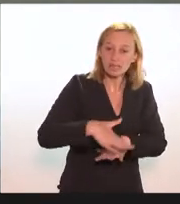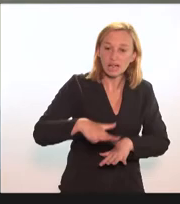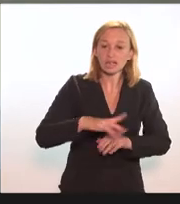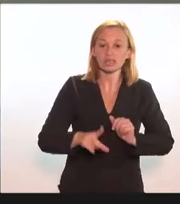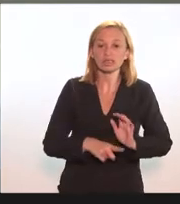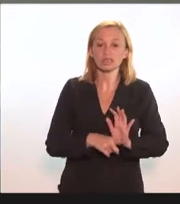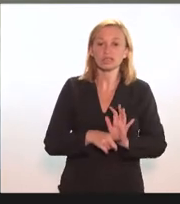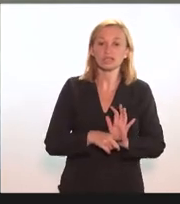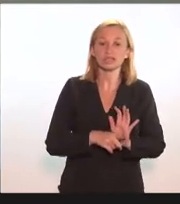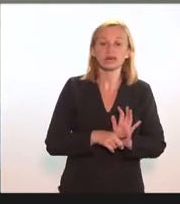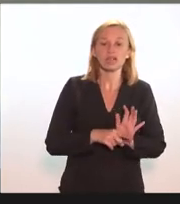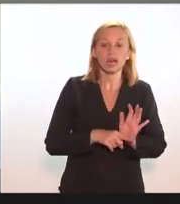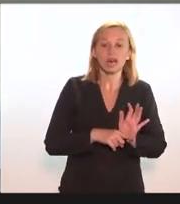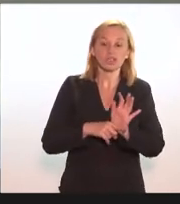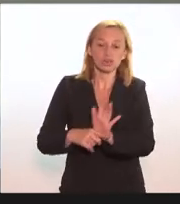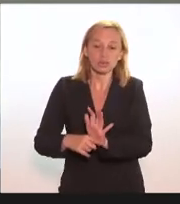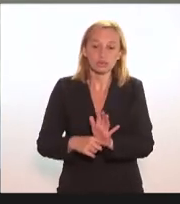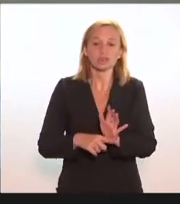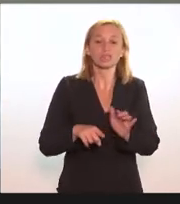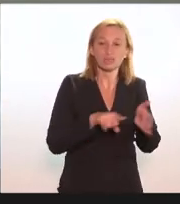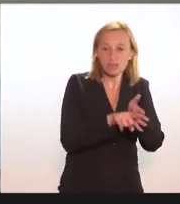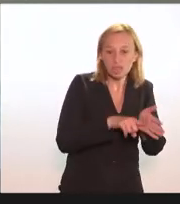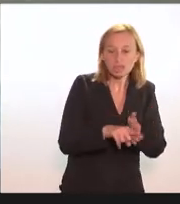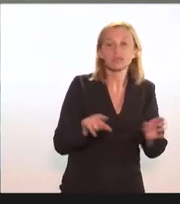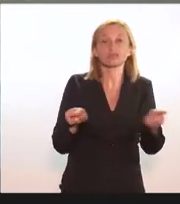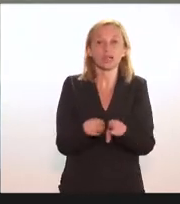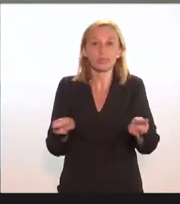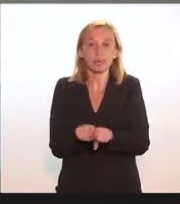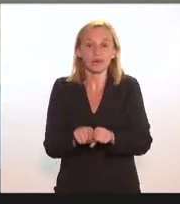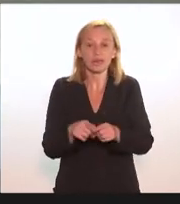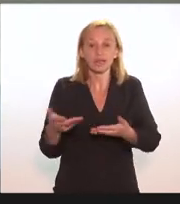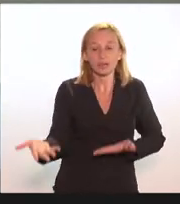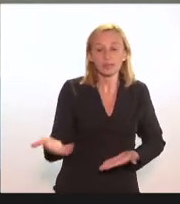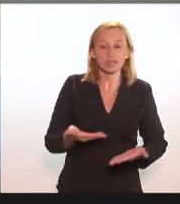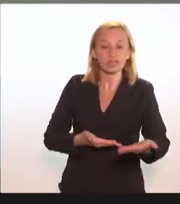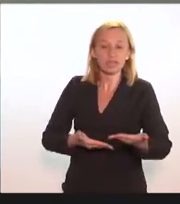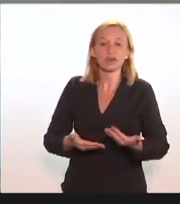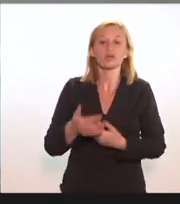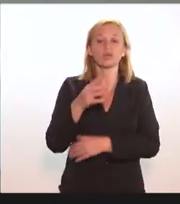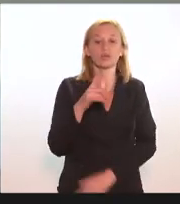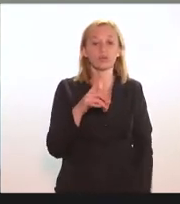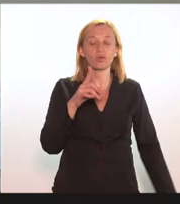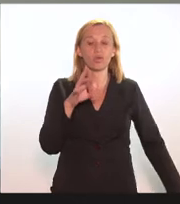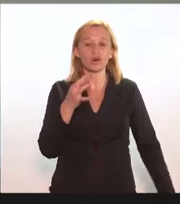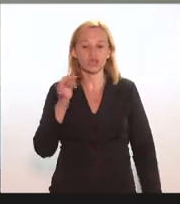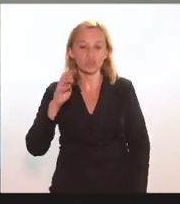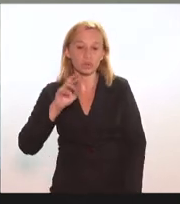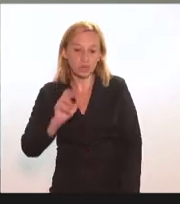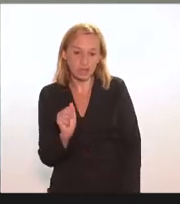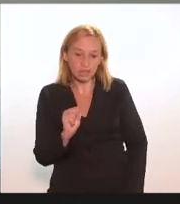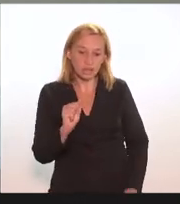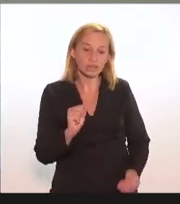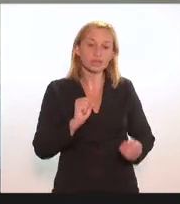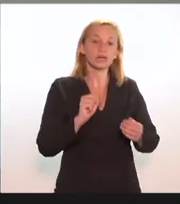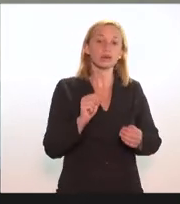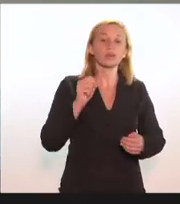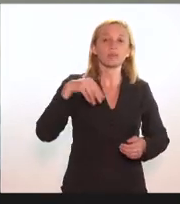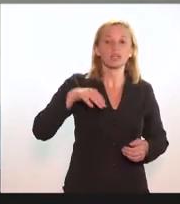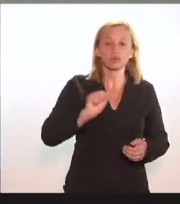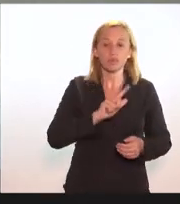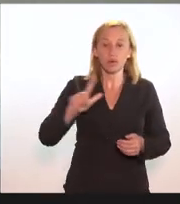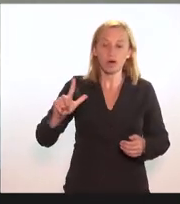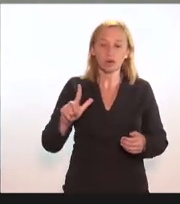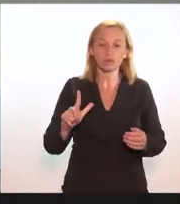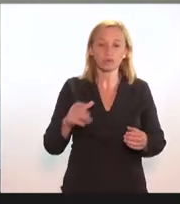recuperação dessas fiscalizações. Também, em parceria com a Corregedoria, vamos lançar manuais de conduta aqui